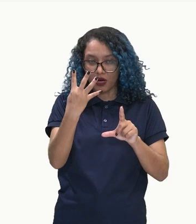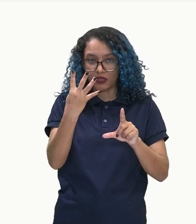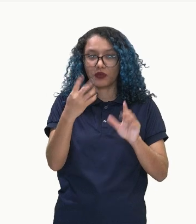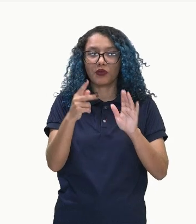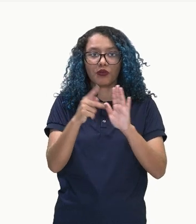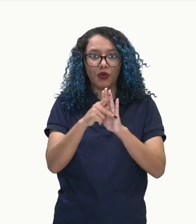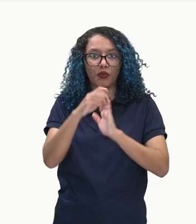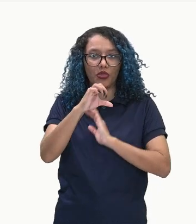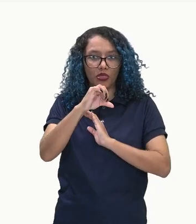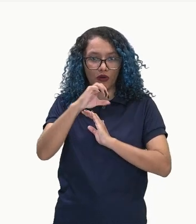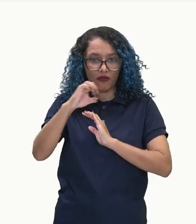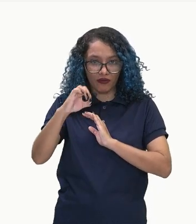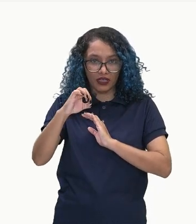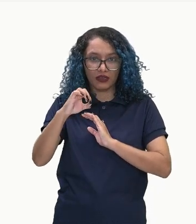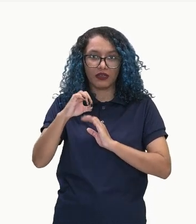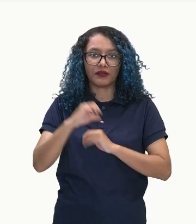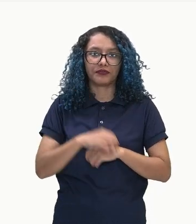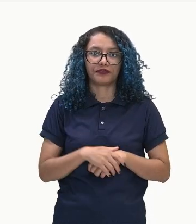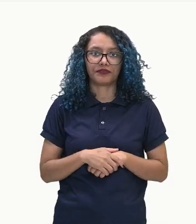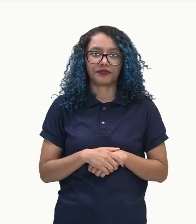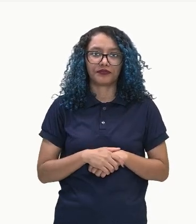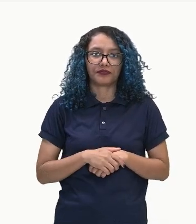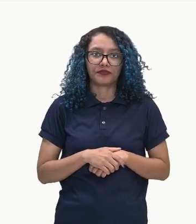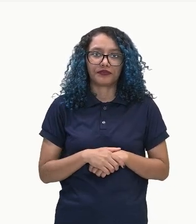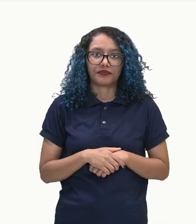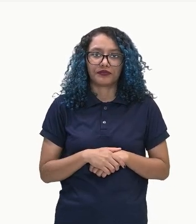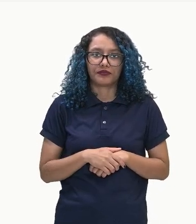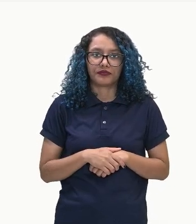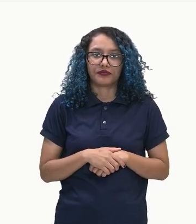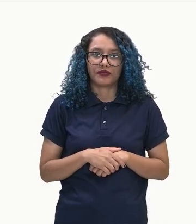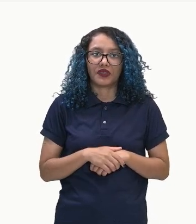Os ângulos estão nesses cantos aqui, tá bom?